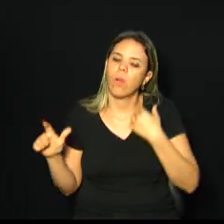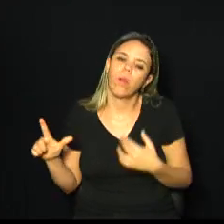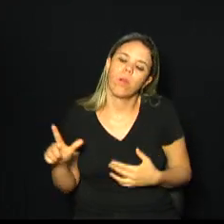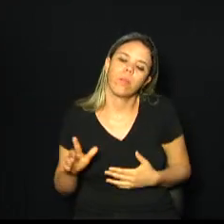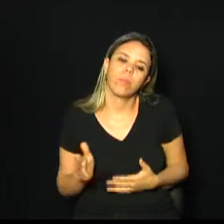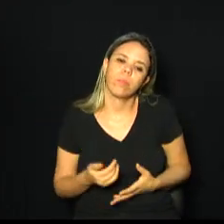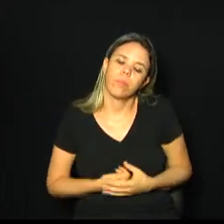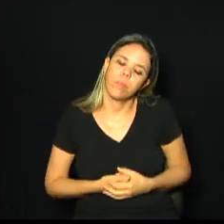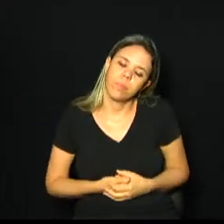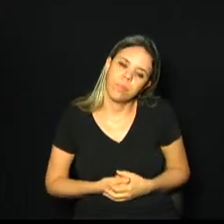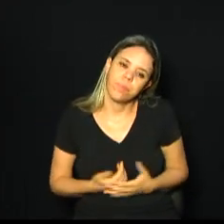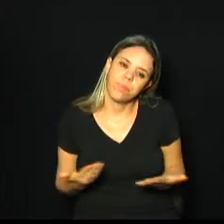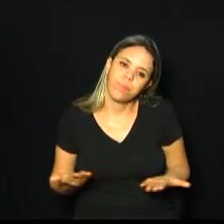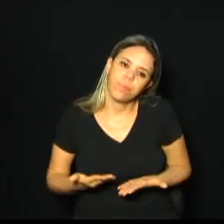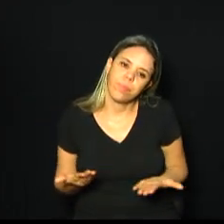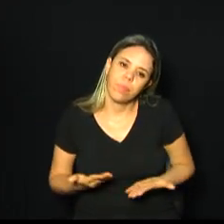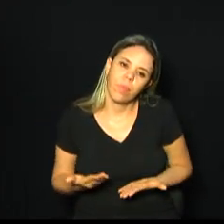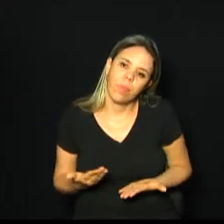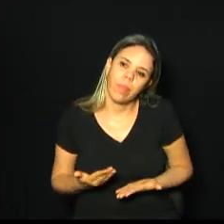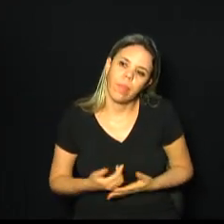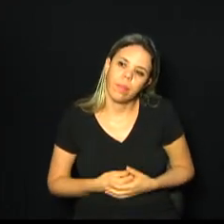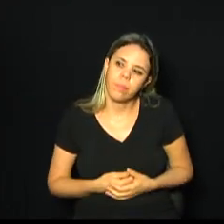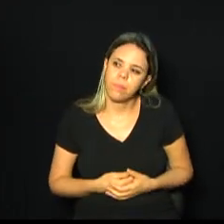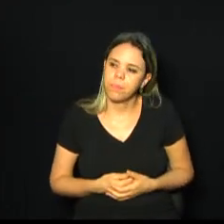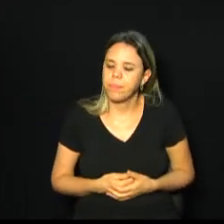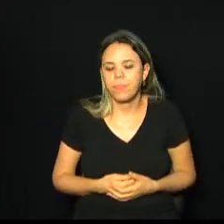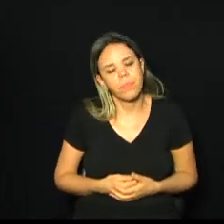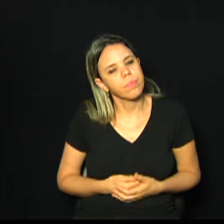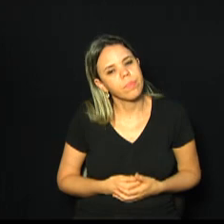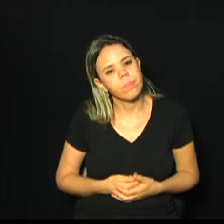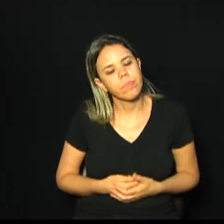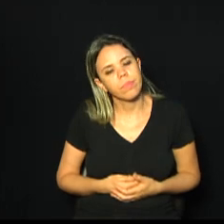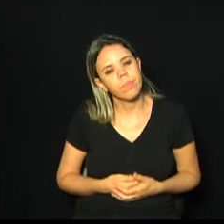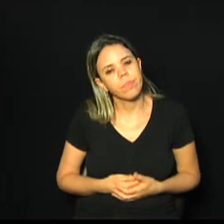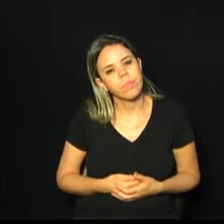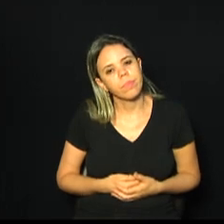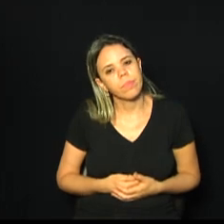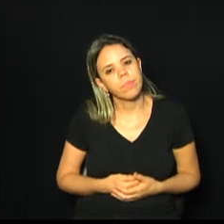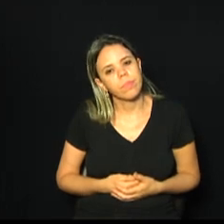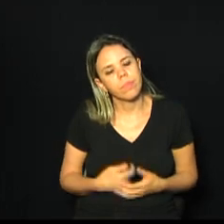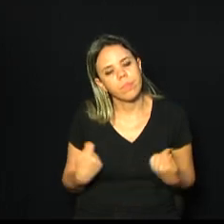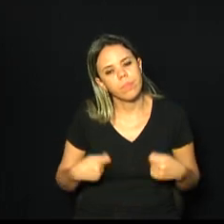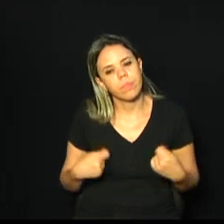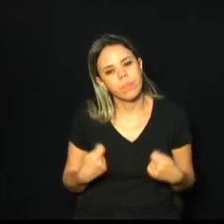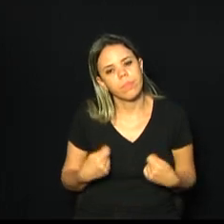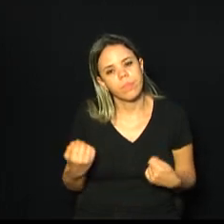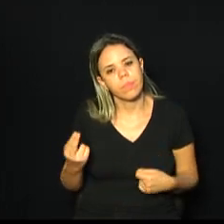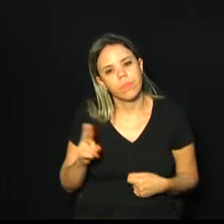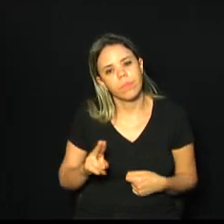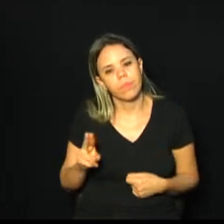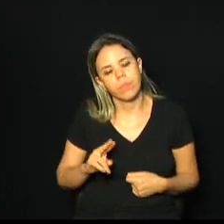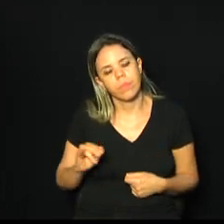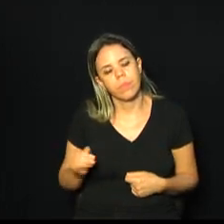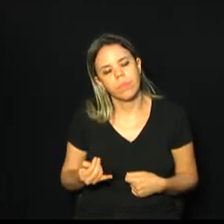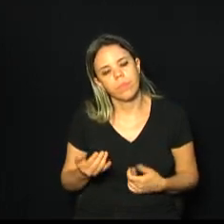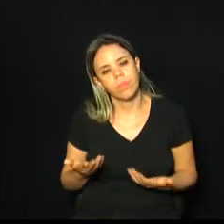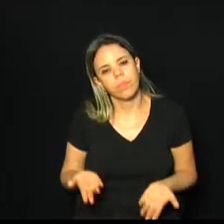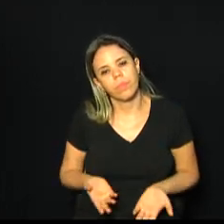mas ele agora, mais do que nunca, vai ser absolutamente necessário. Né, que